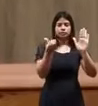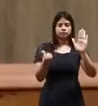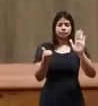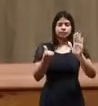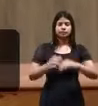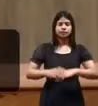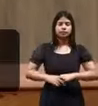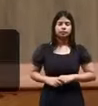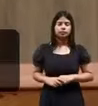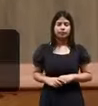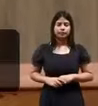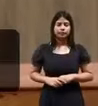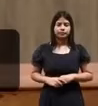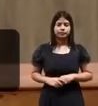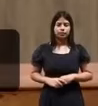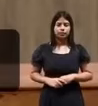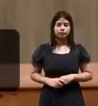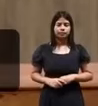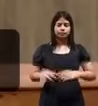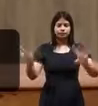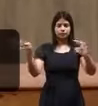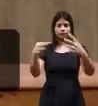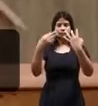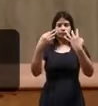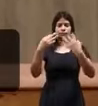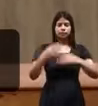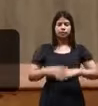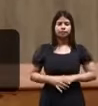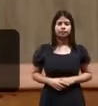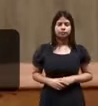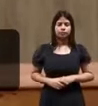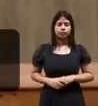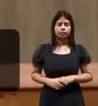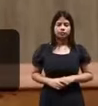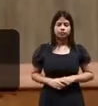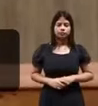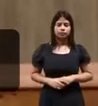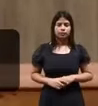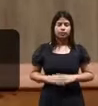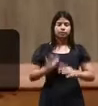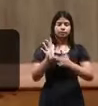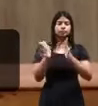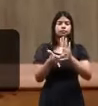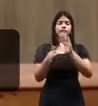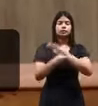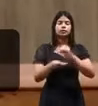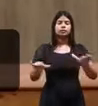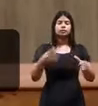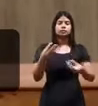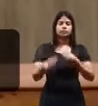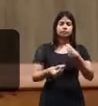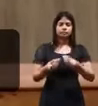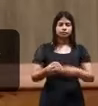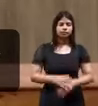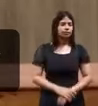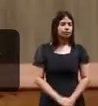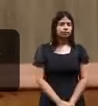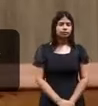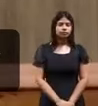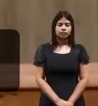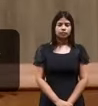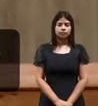aqui. Aí pronto, agora isso aqui é para nós. Aí Jesus vai encerrar e ele diz o quê? Todo mundo bem forte. Vamos lá. Um, dois,